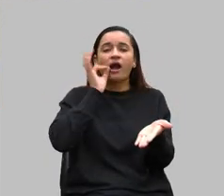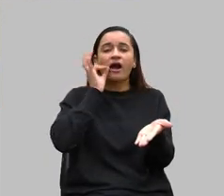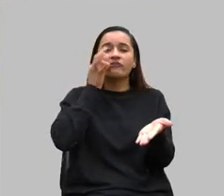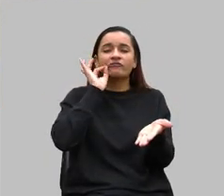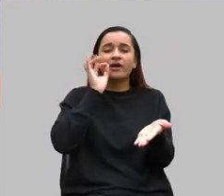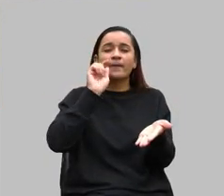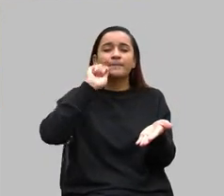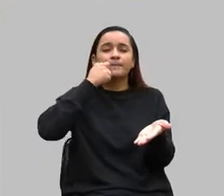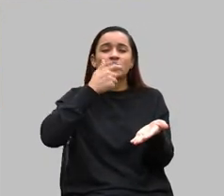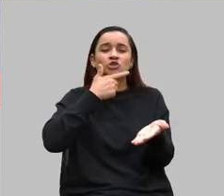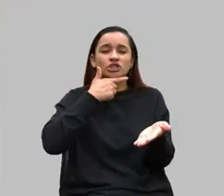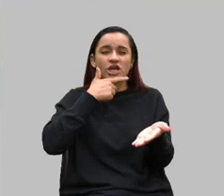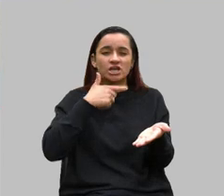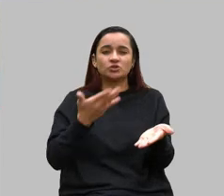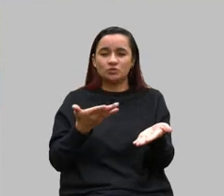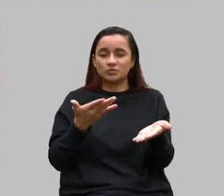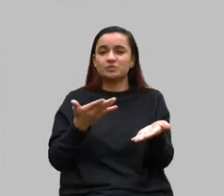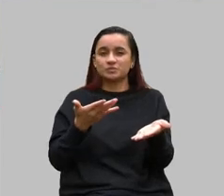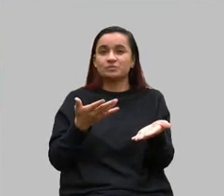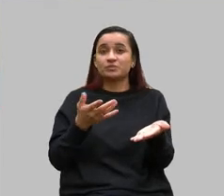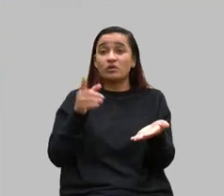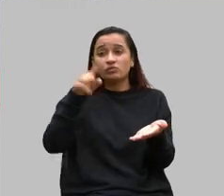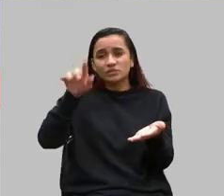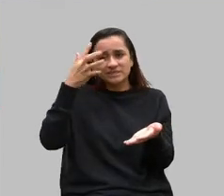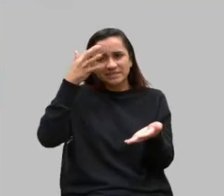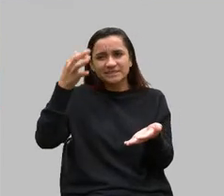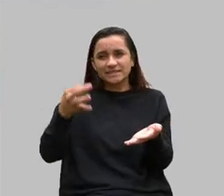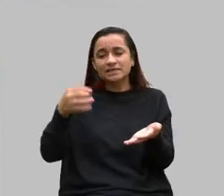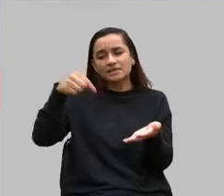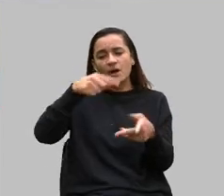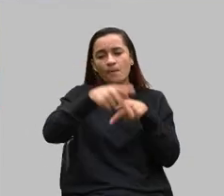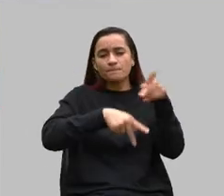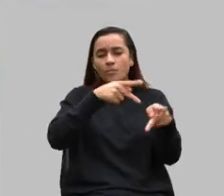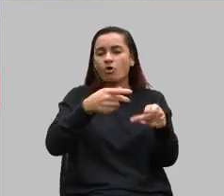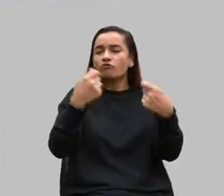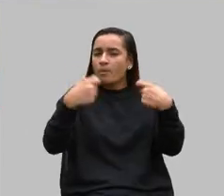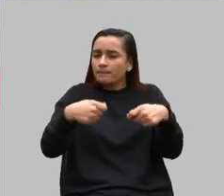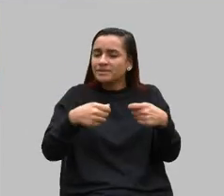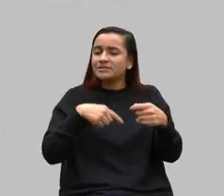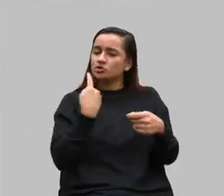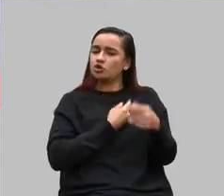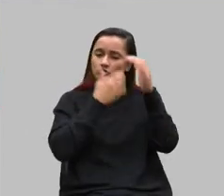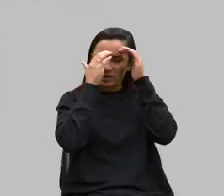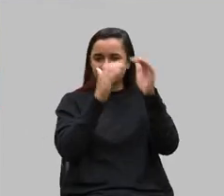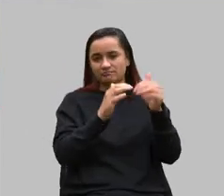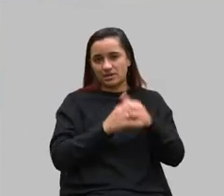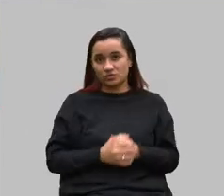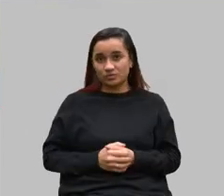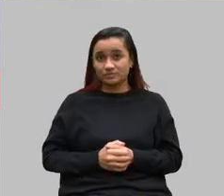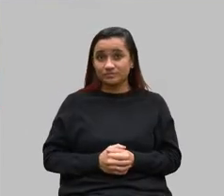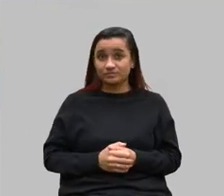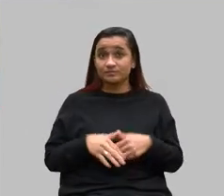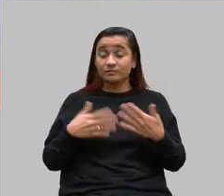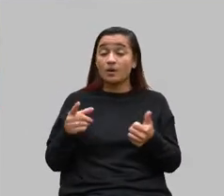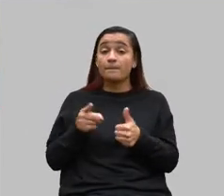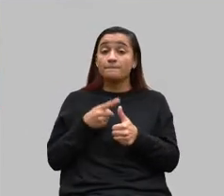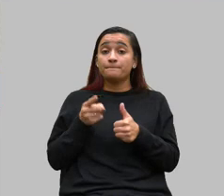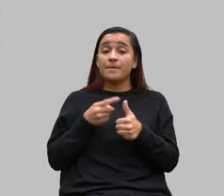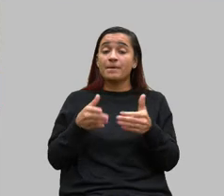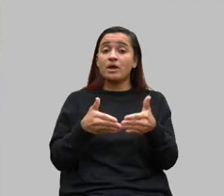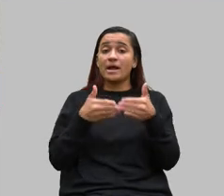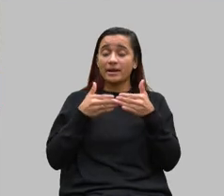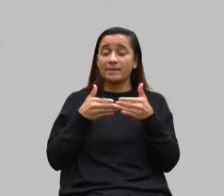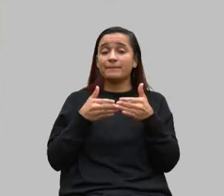de do pão de queijo e você pode ter certeza que é um povo que merece muito nosso respeito então o primeiro requerimento que nós estamos aqui hoje